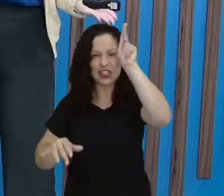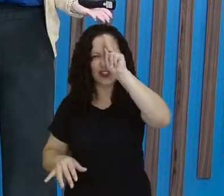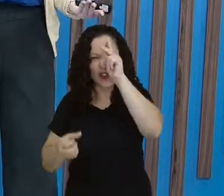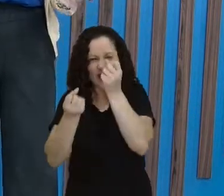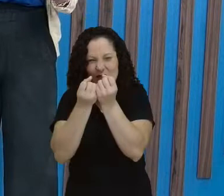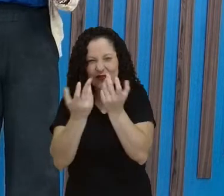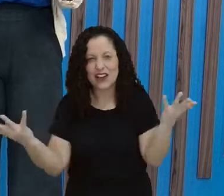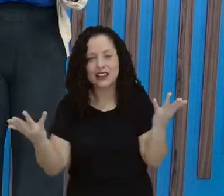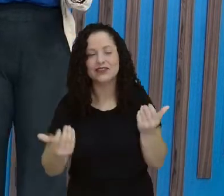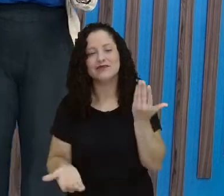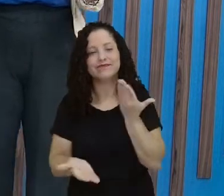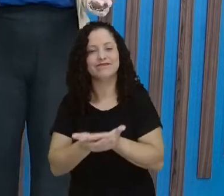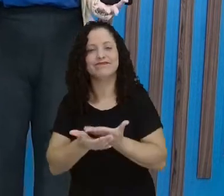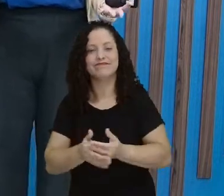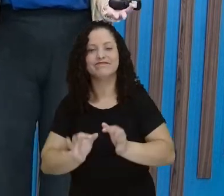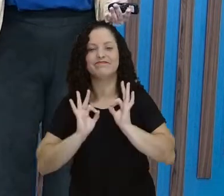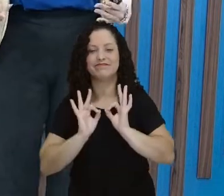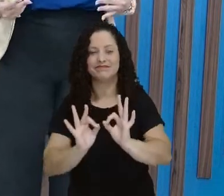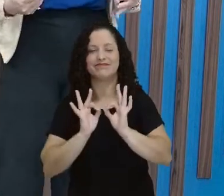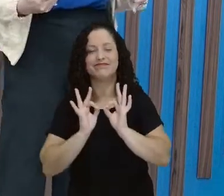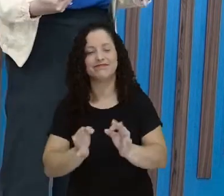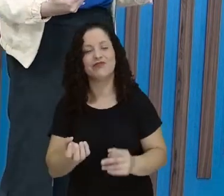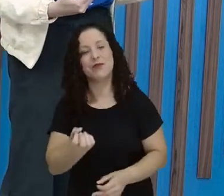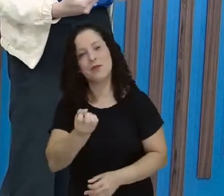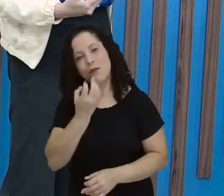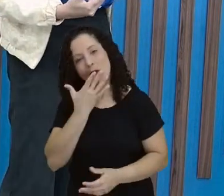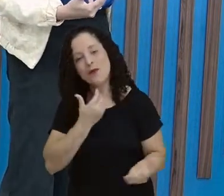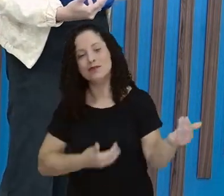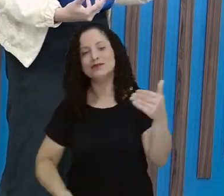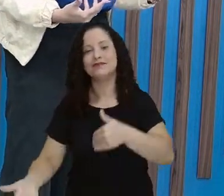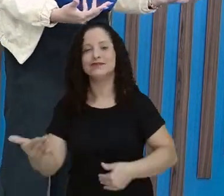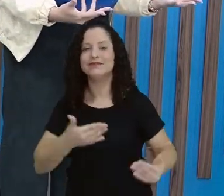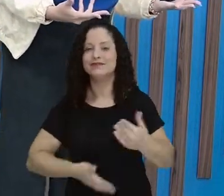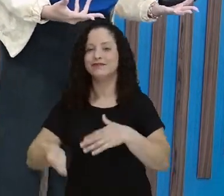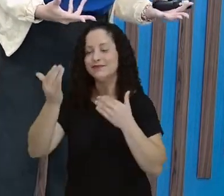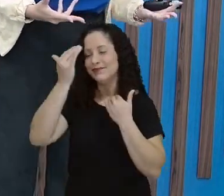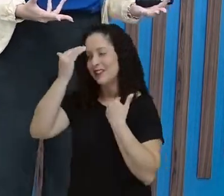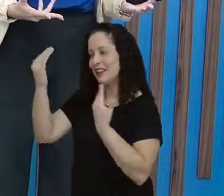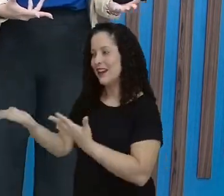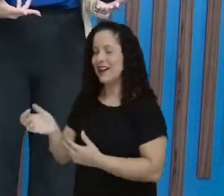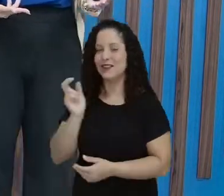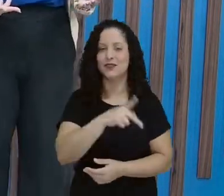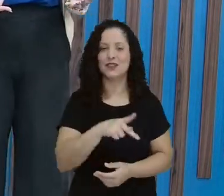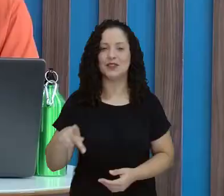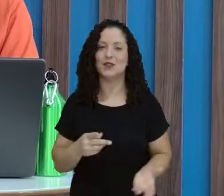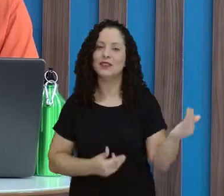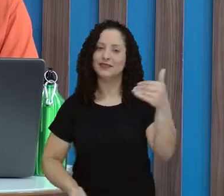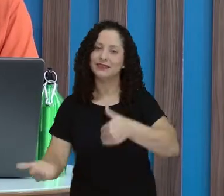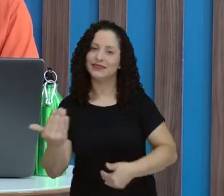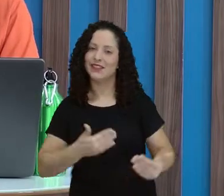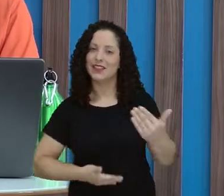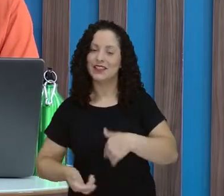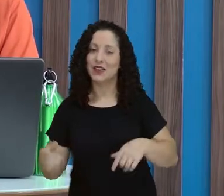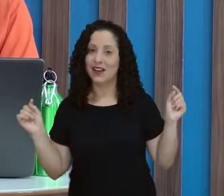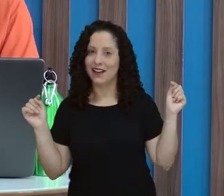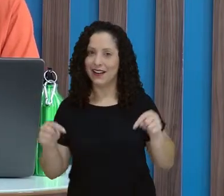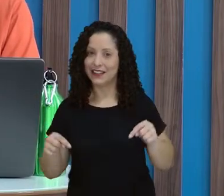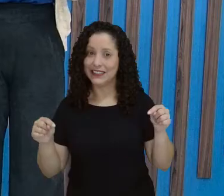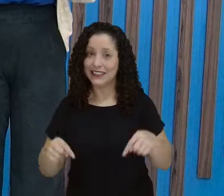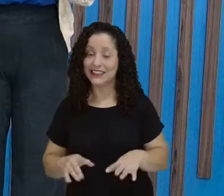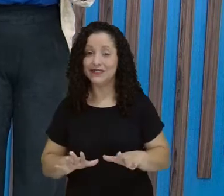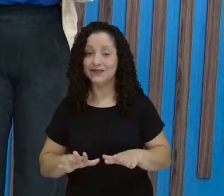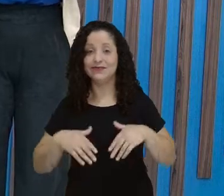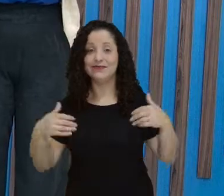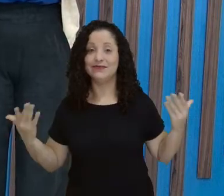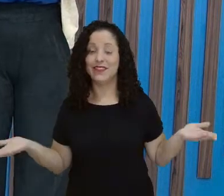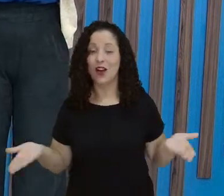acabando. Foi muito bom estar por aqui. Obrigada, professora Stéphane, pela sua participação aqui. Eu que agradeço, professora Sinara. E